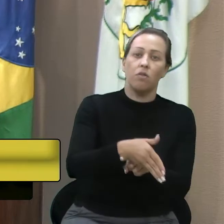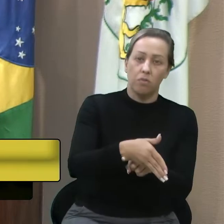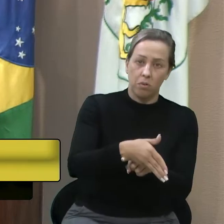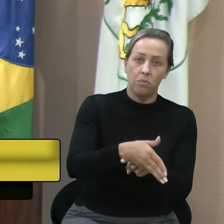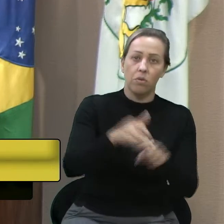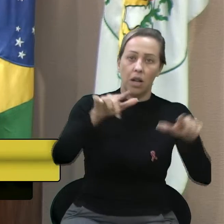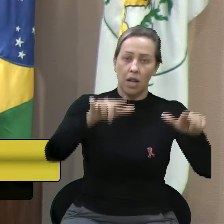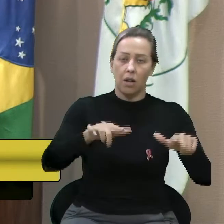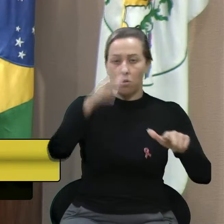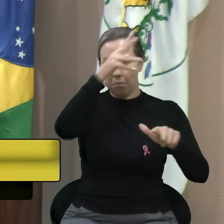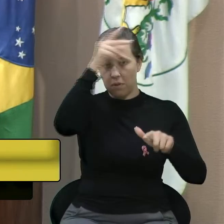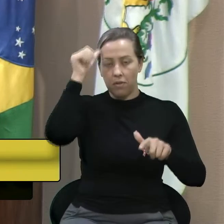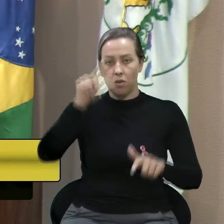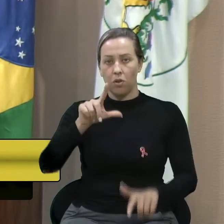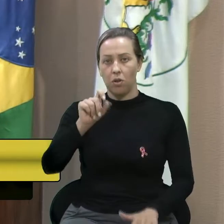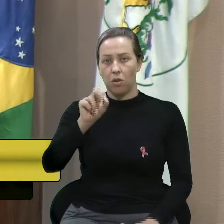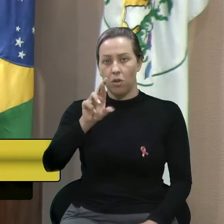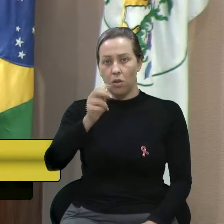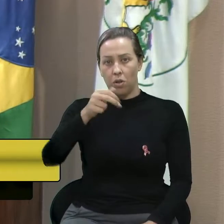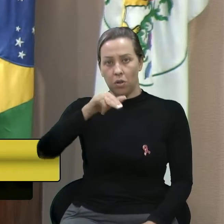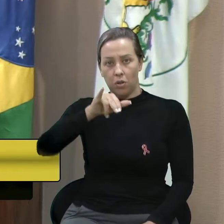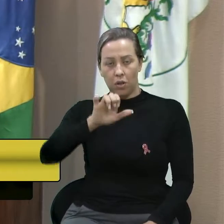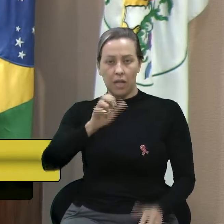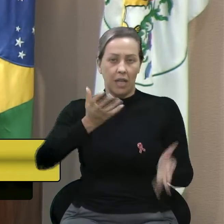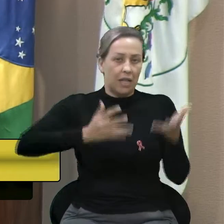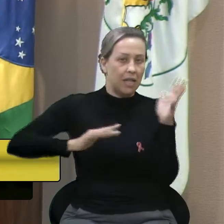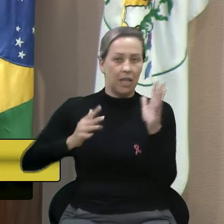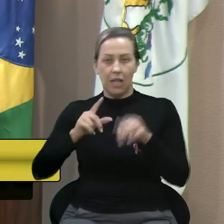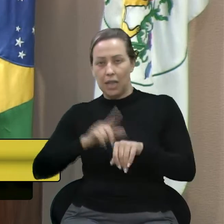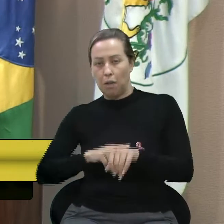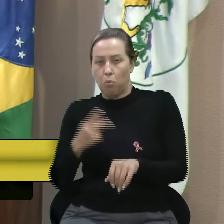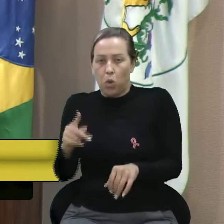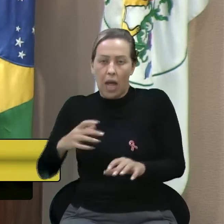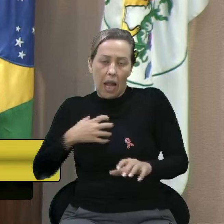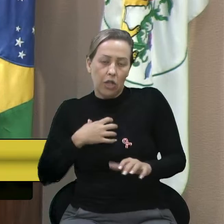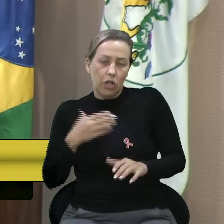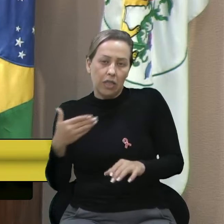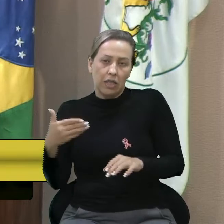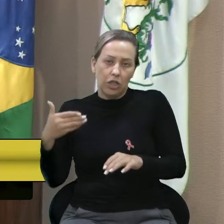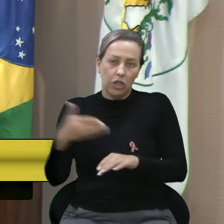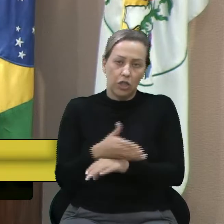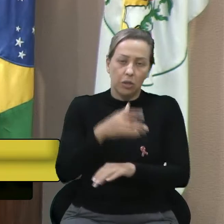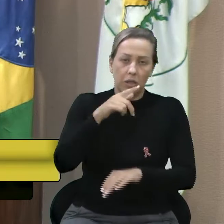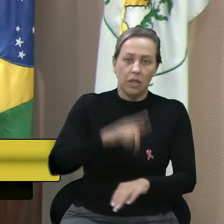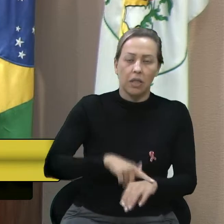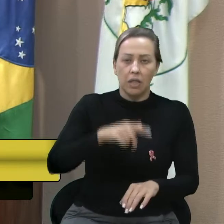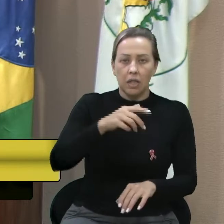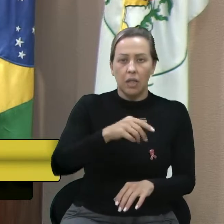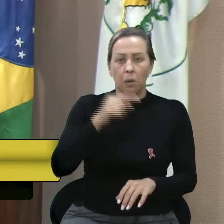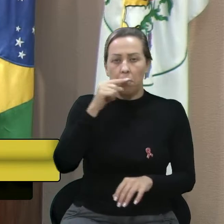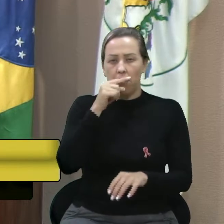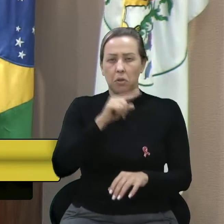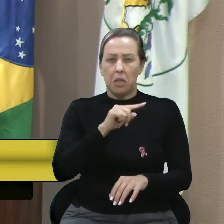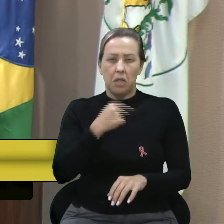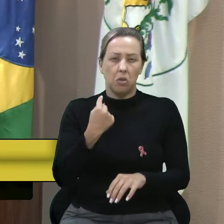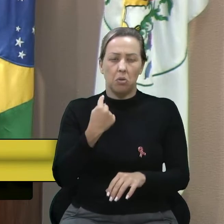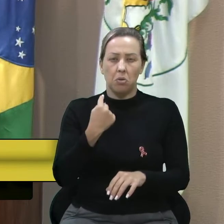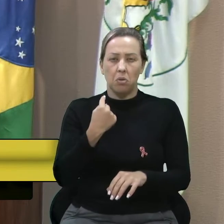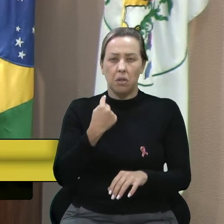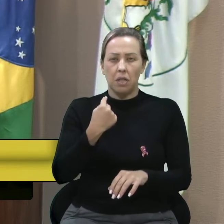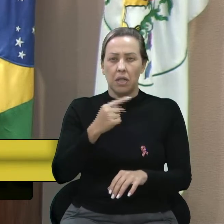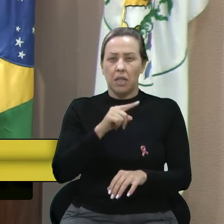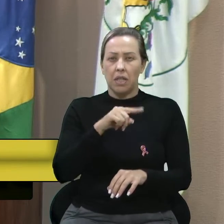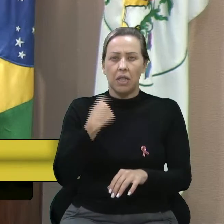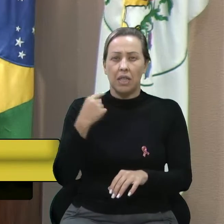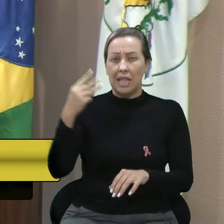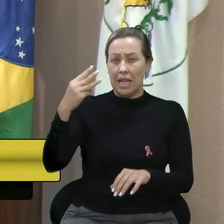ao gabinete do prefeito. Lorene toda excêntrica, né, no tempo dela e tal. Chegamos e o prefeito atrasou mais ou menos, então o prefeito atrasou acho que